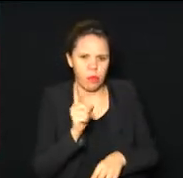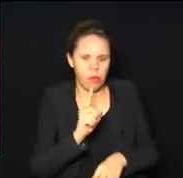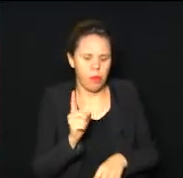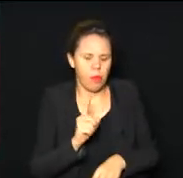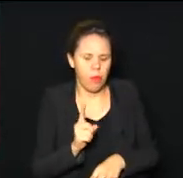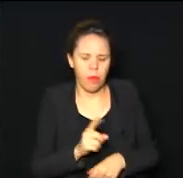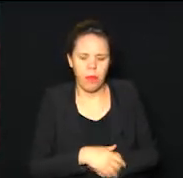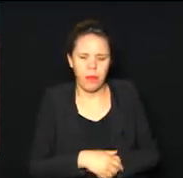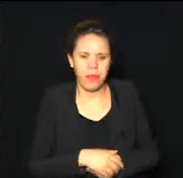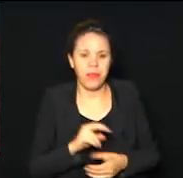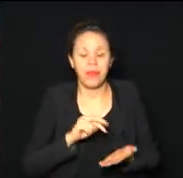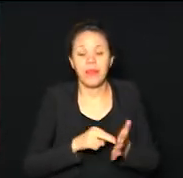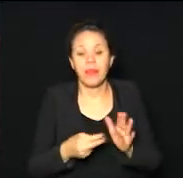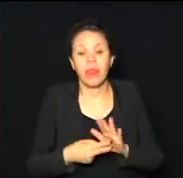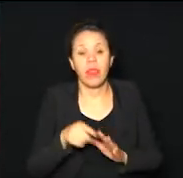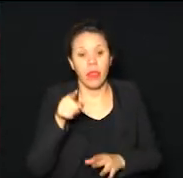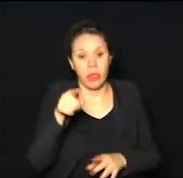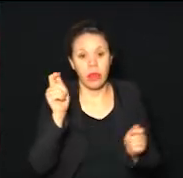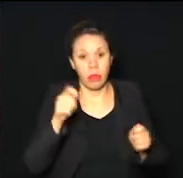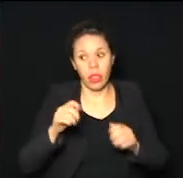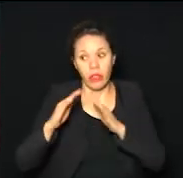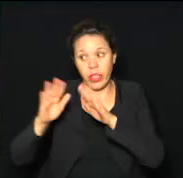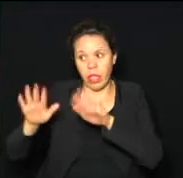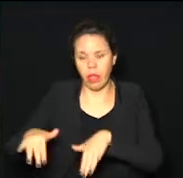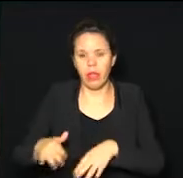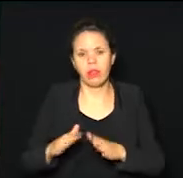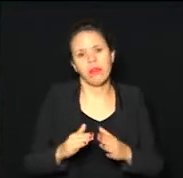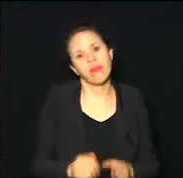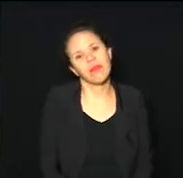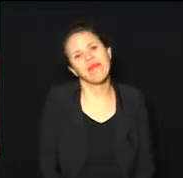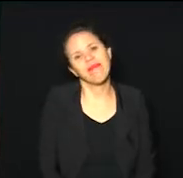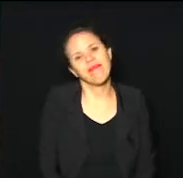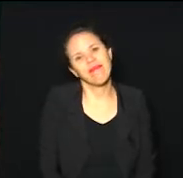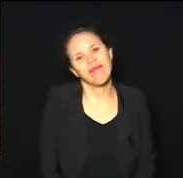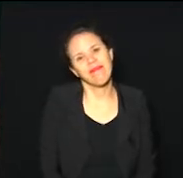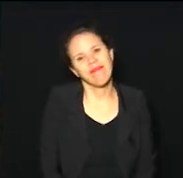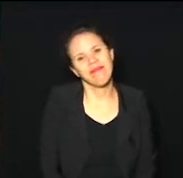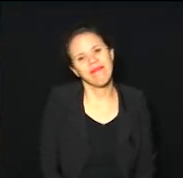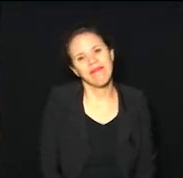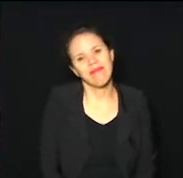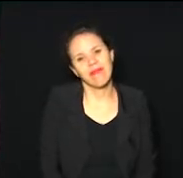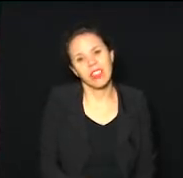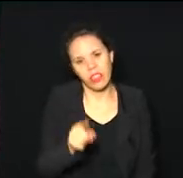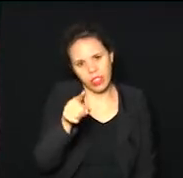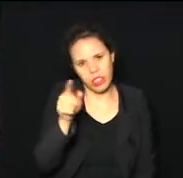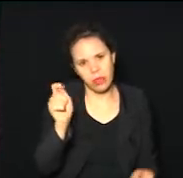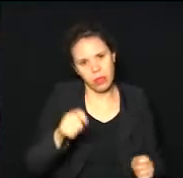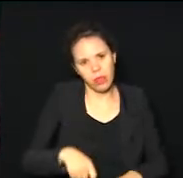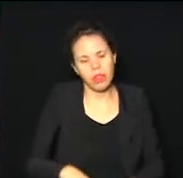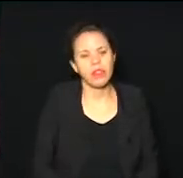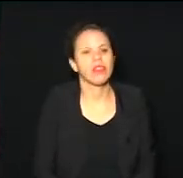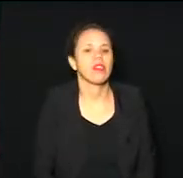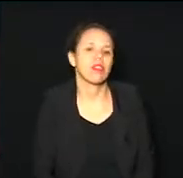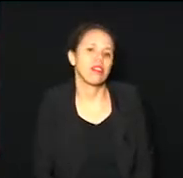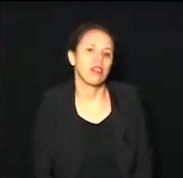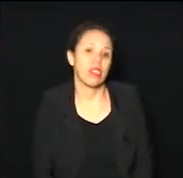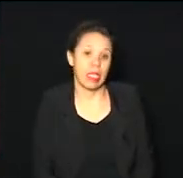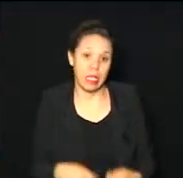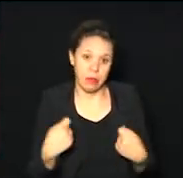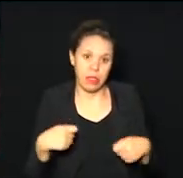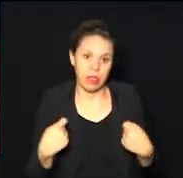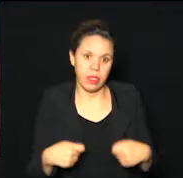de saúde significa, se você pode, fique em casa. Se você pode e